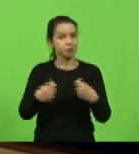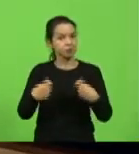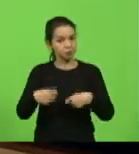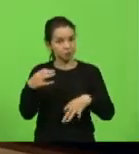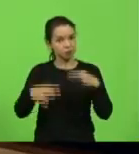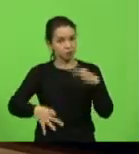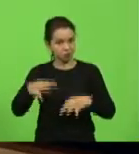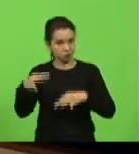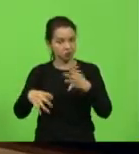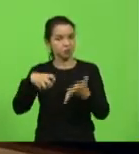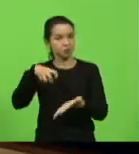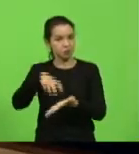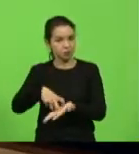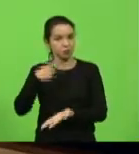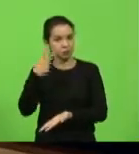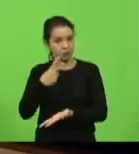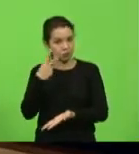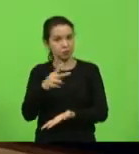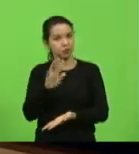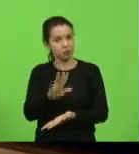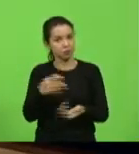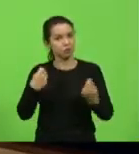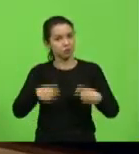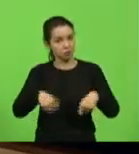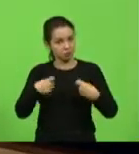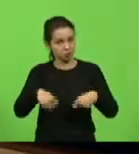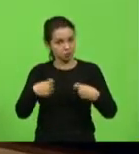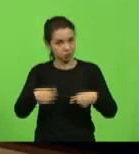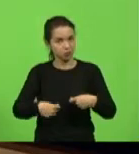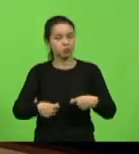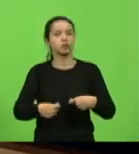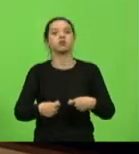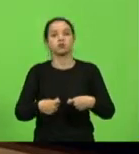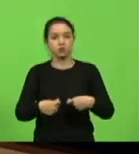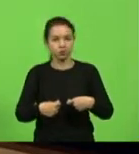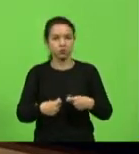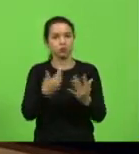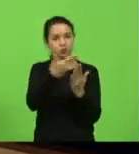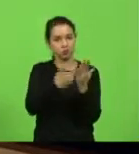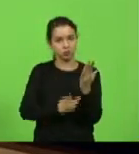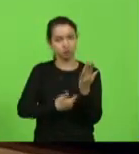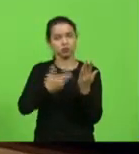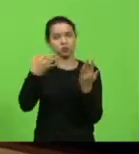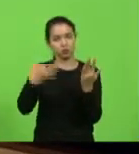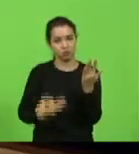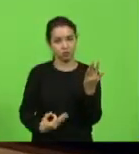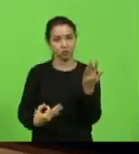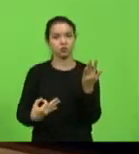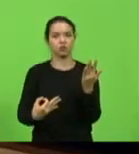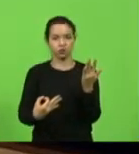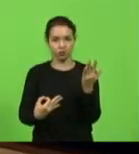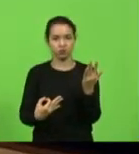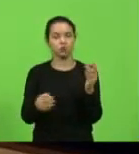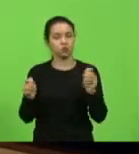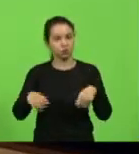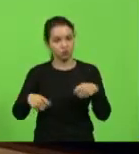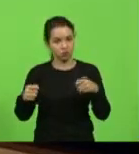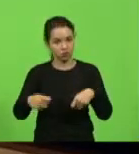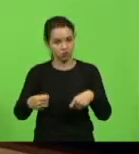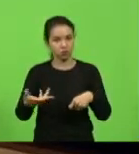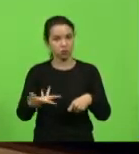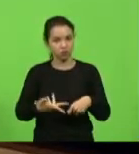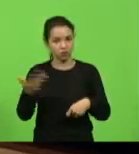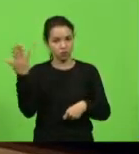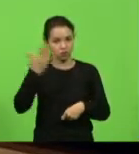que exista um substrato jurídico mínimo, legal, correto e justo que viabilize a